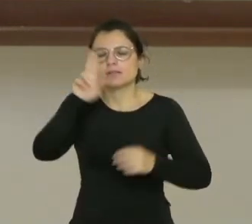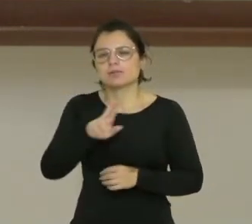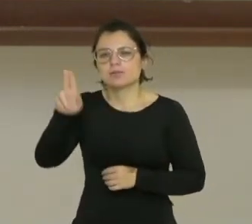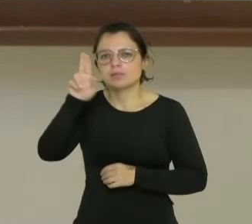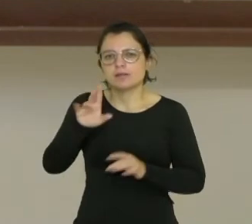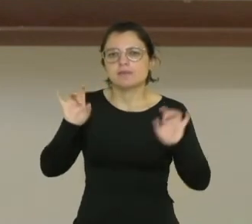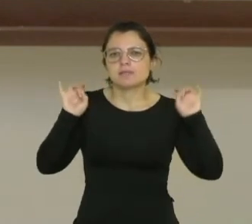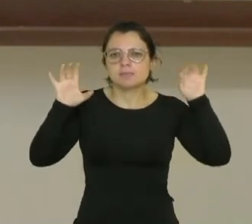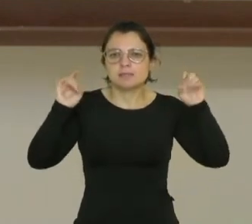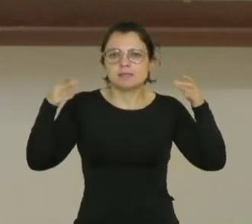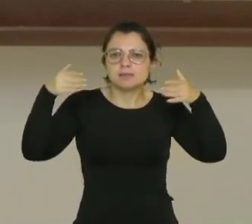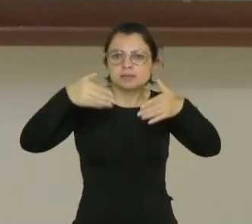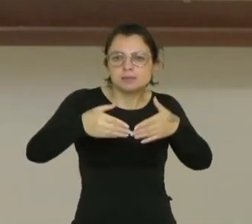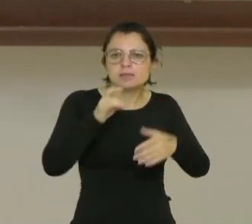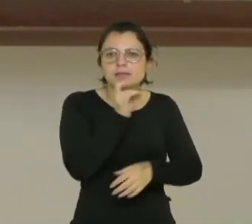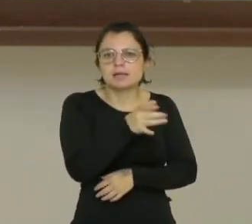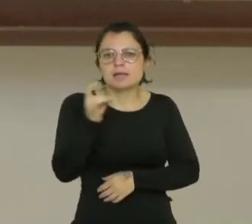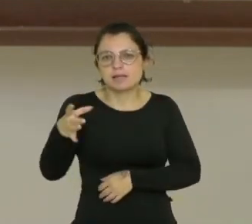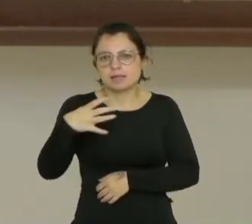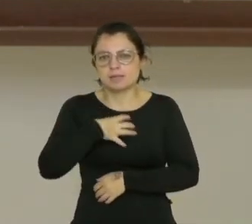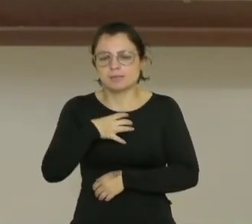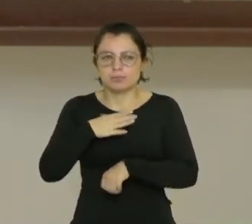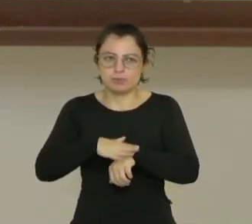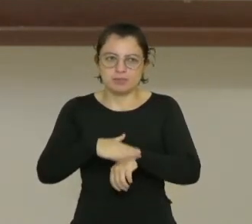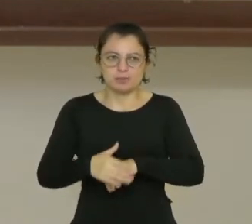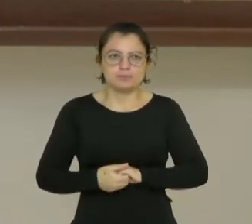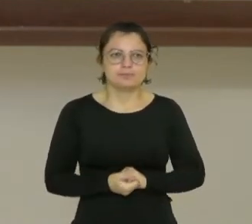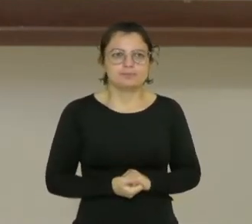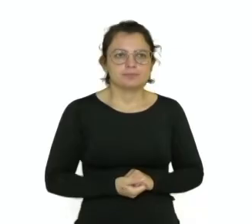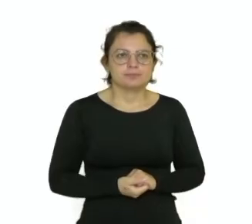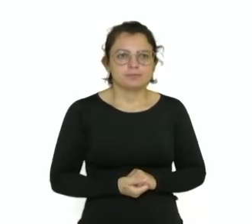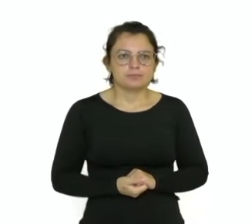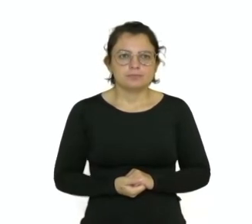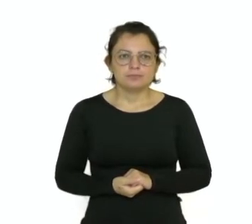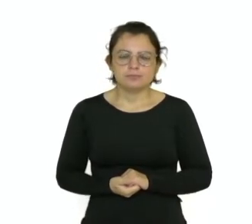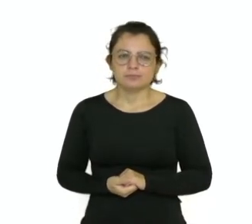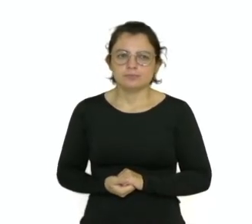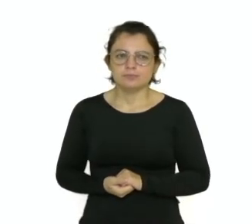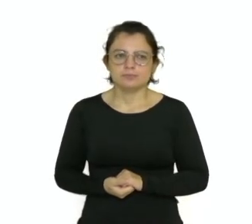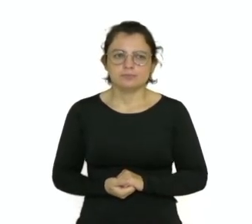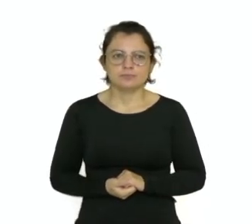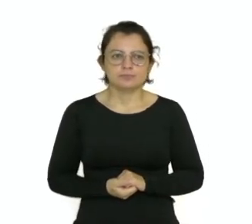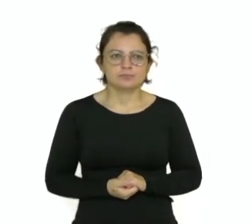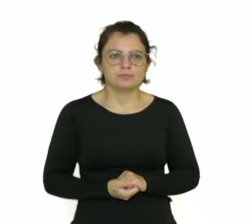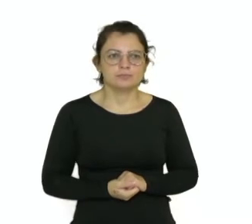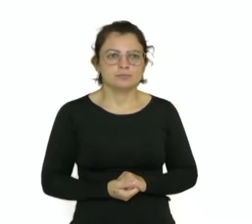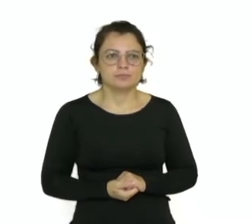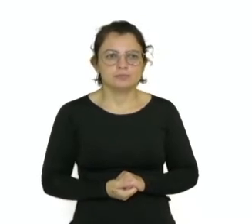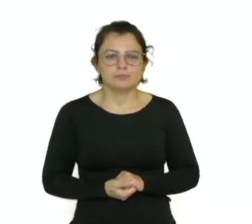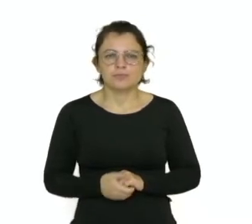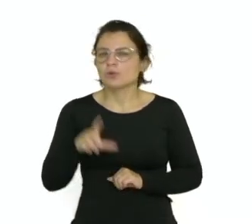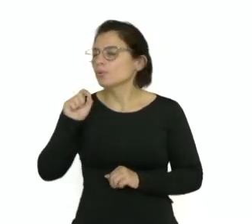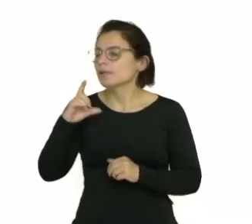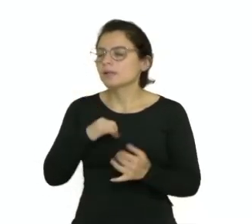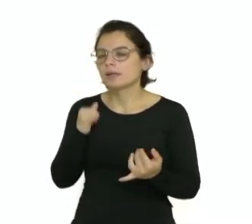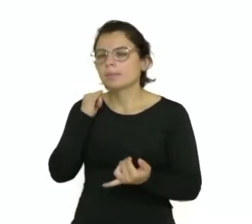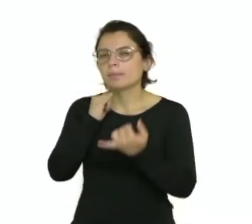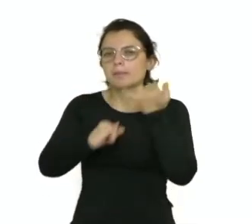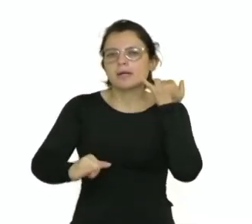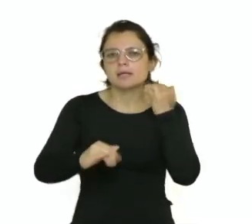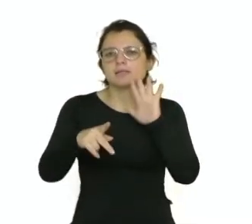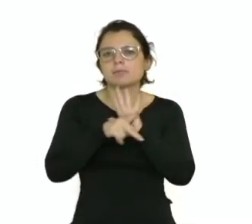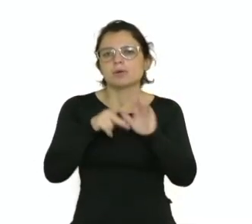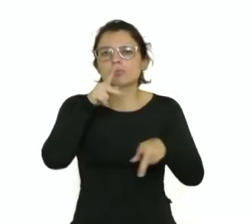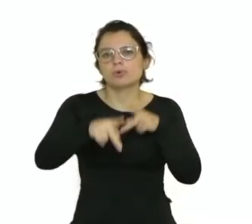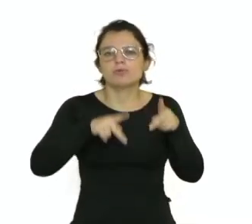artefatos específicos para cada situação, tá? Então aqui, ó, semelhança entre os povos, né? Entre os